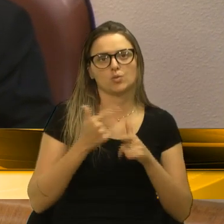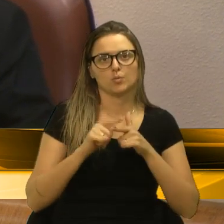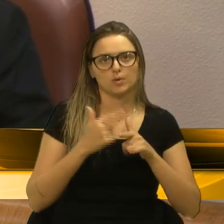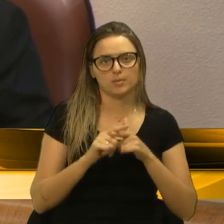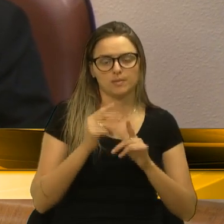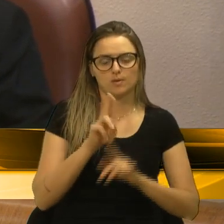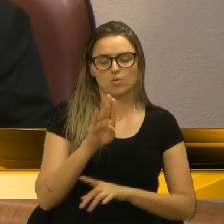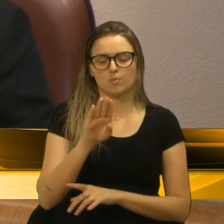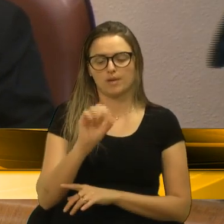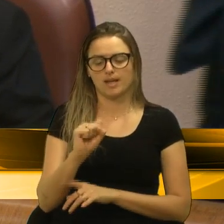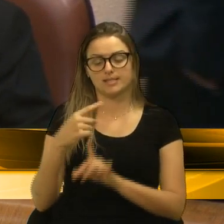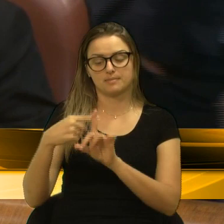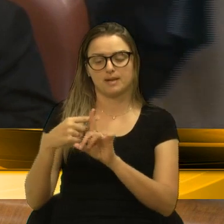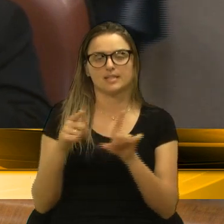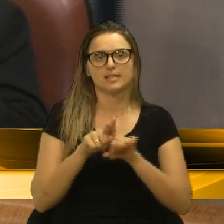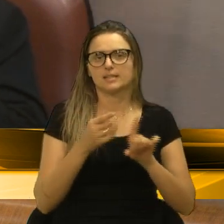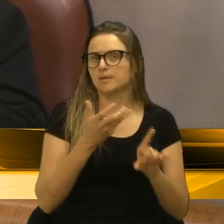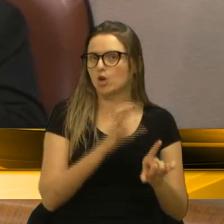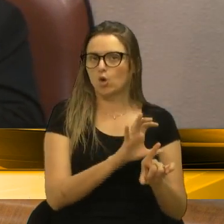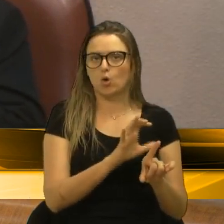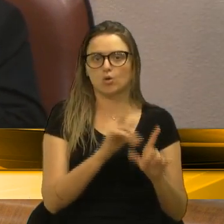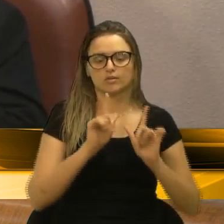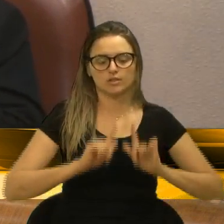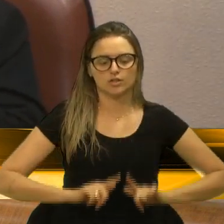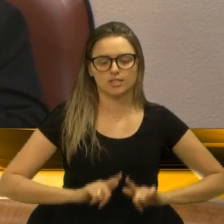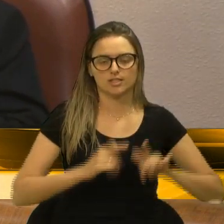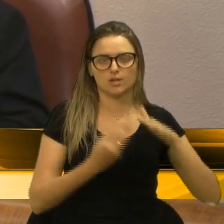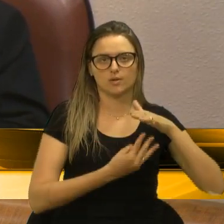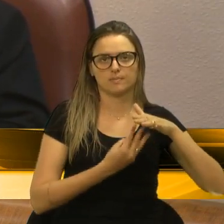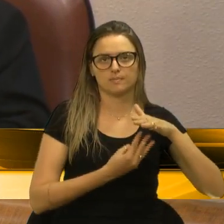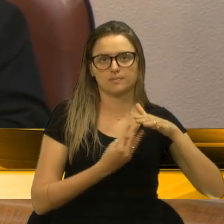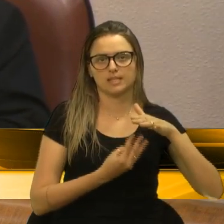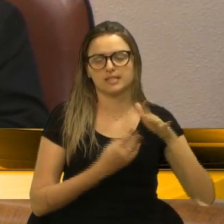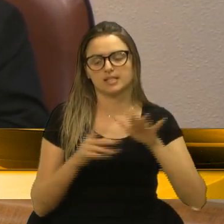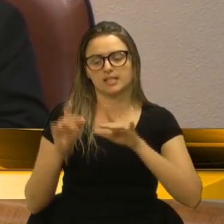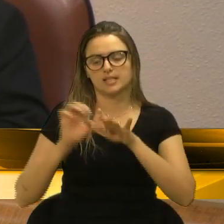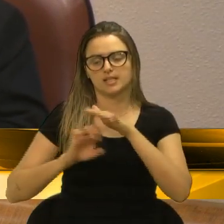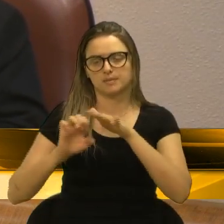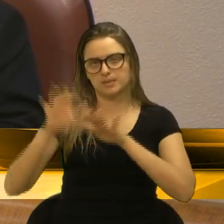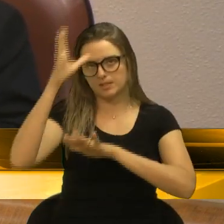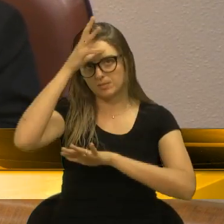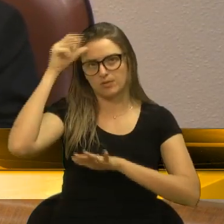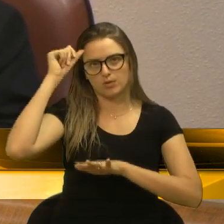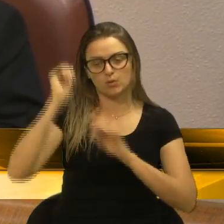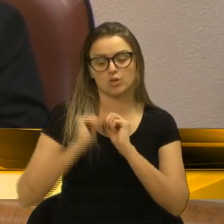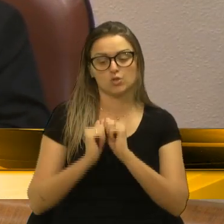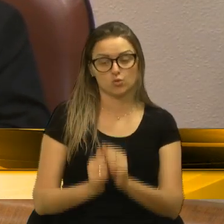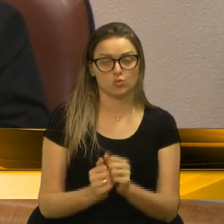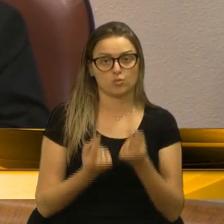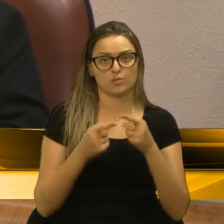e rejeitando a proposta de gestão compartilhada, sendo chamados novamente os conselheiros que